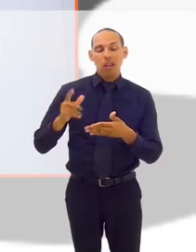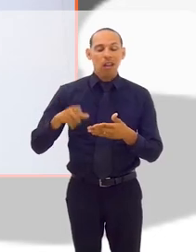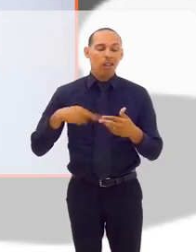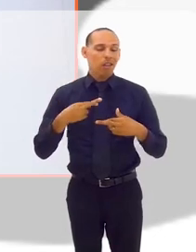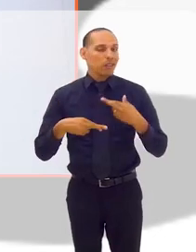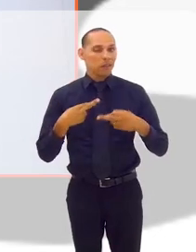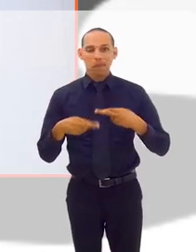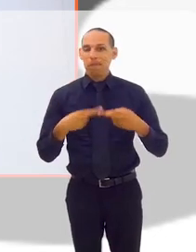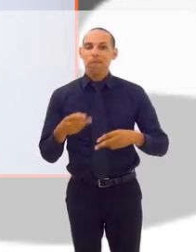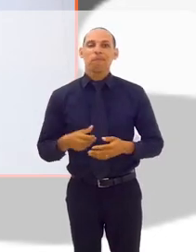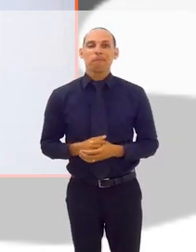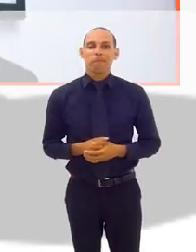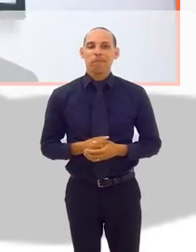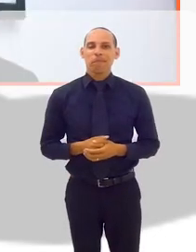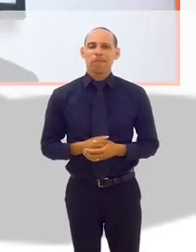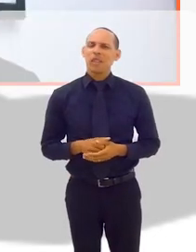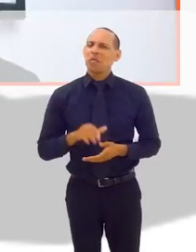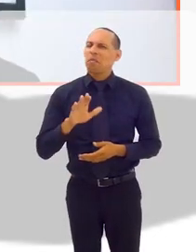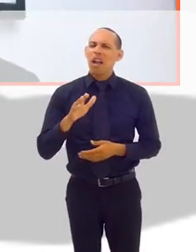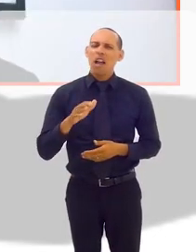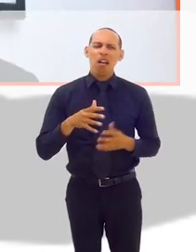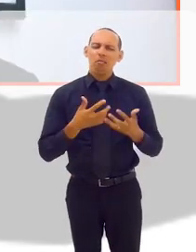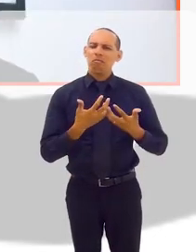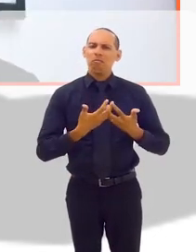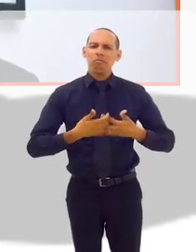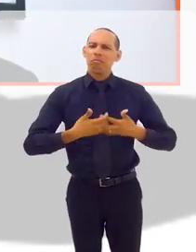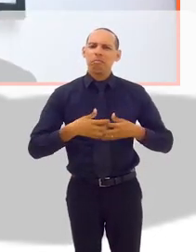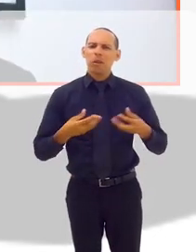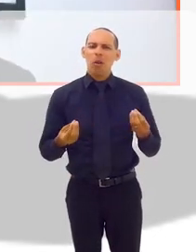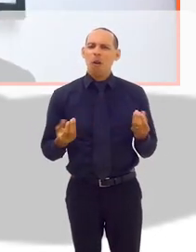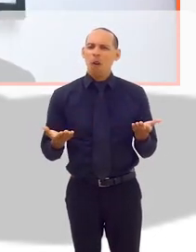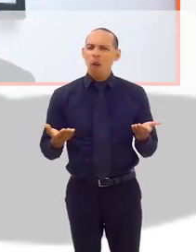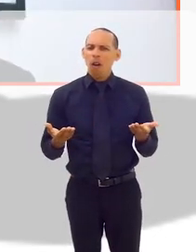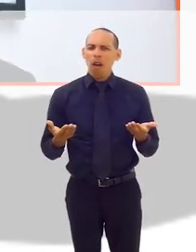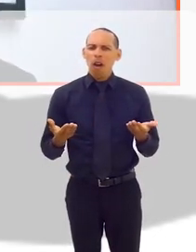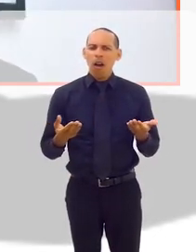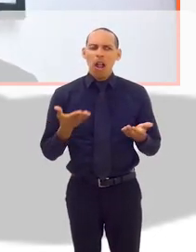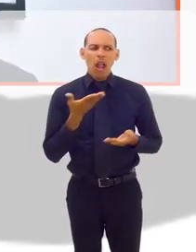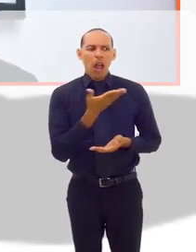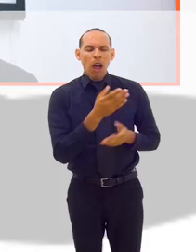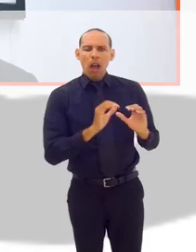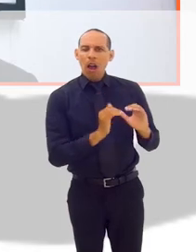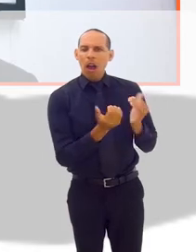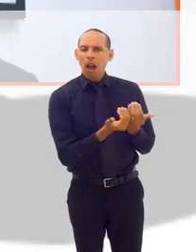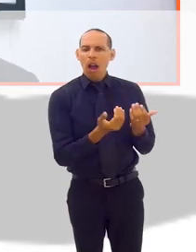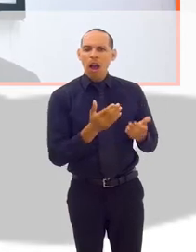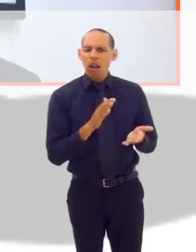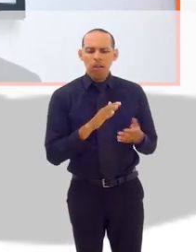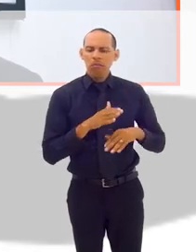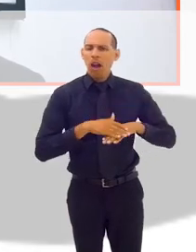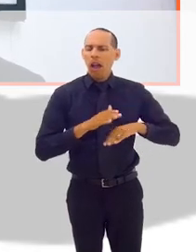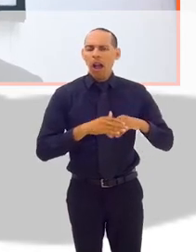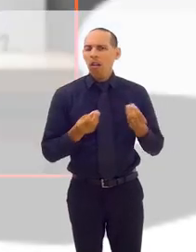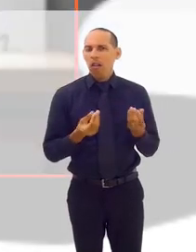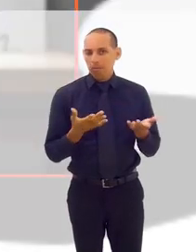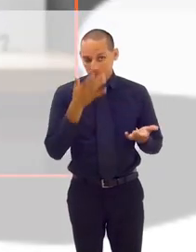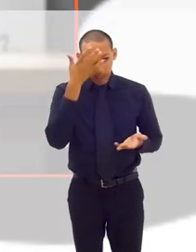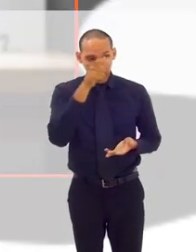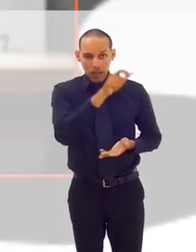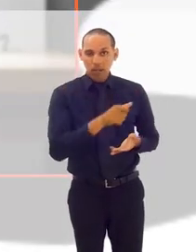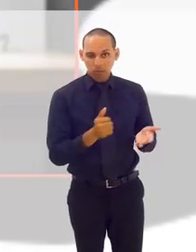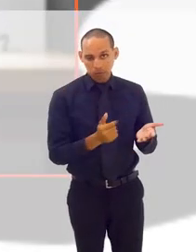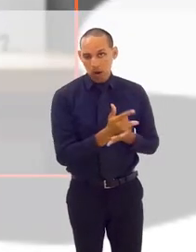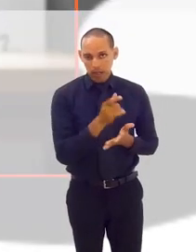de reciclagem. E você pode fazer isso. Como isso funciona? Como isso funciona dentro da comunidade? Quer dizer, a pessoa comprou. Então, na